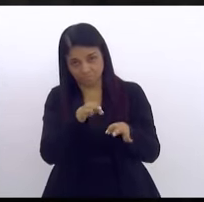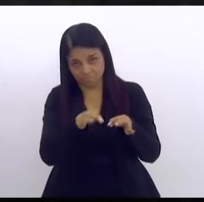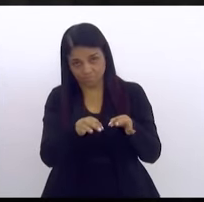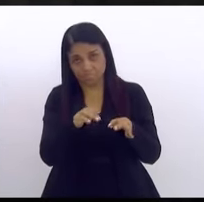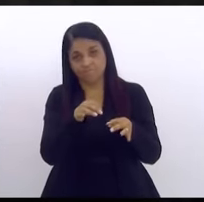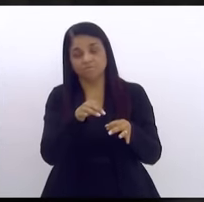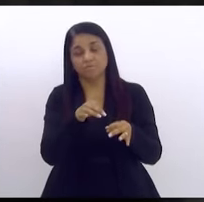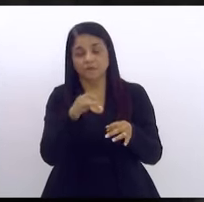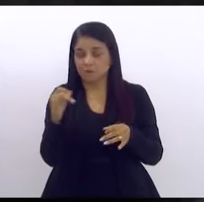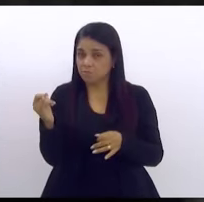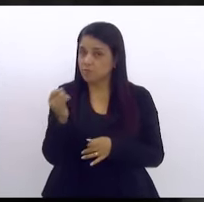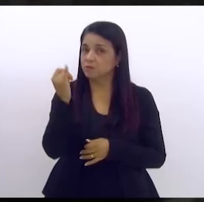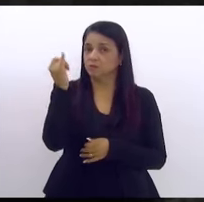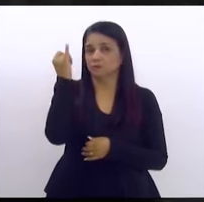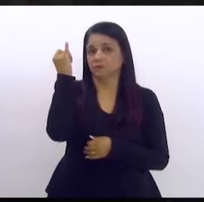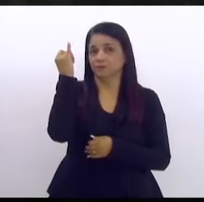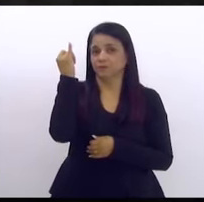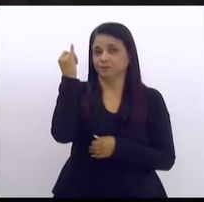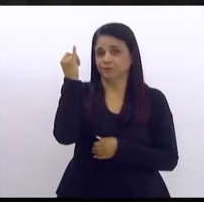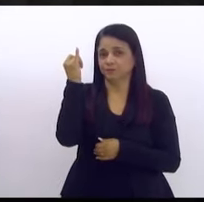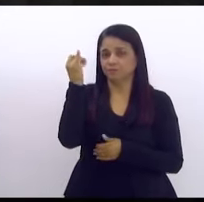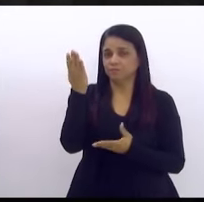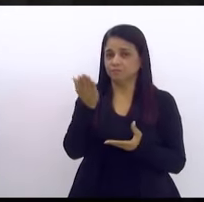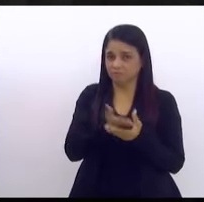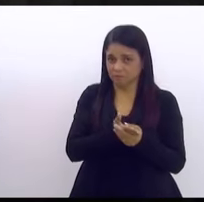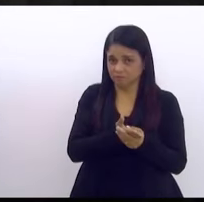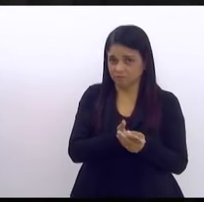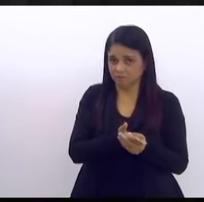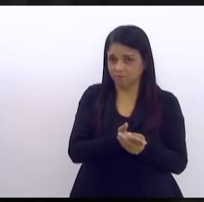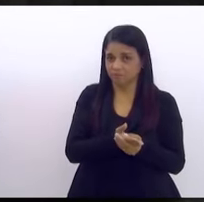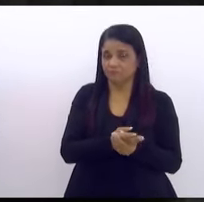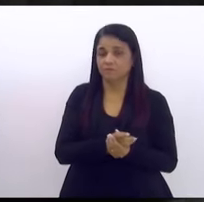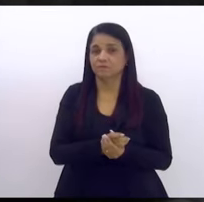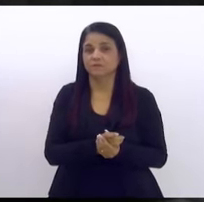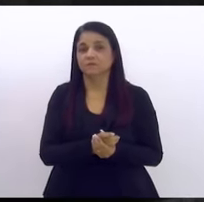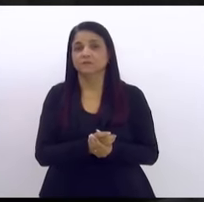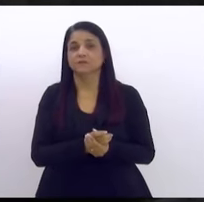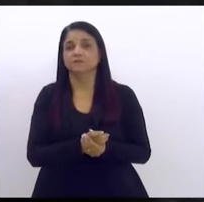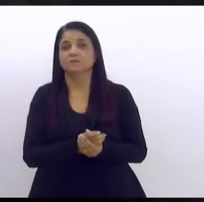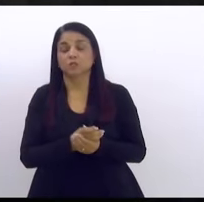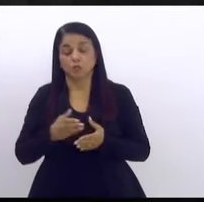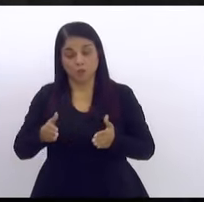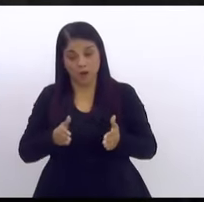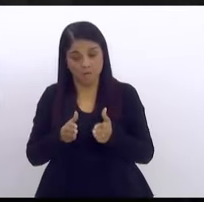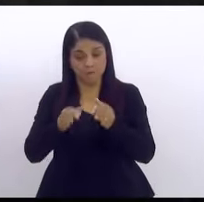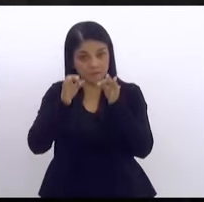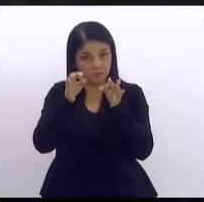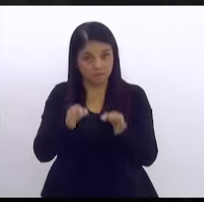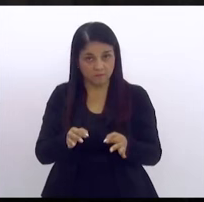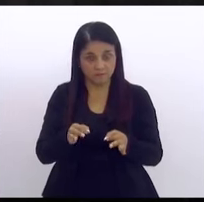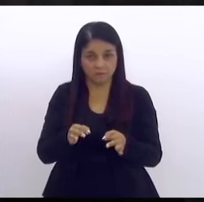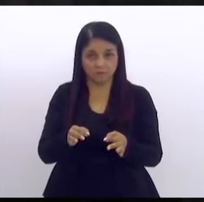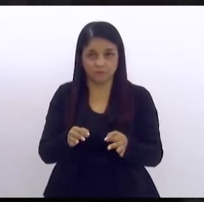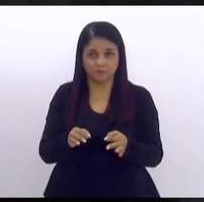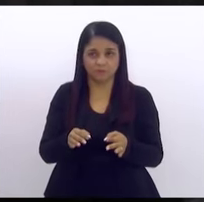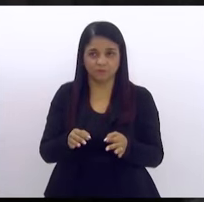é importante, mas tem que ter o caminho certo para a gente